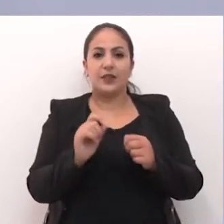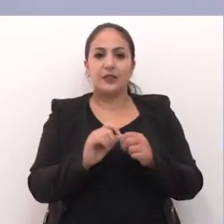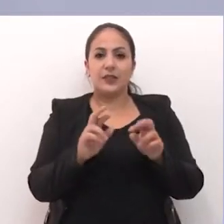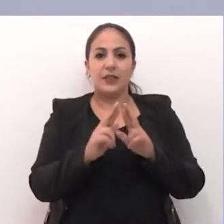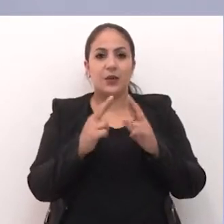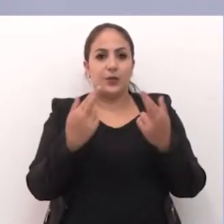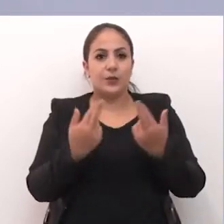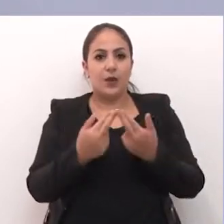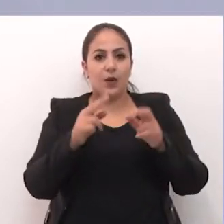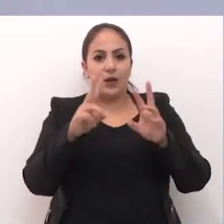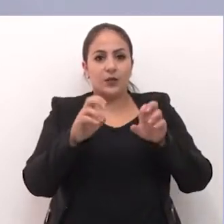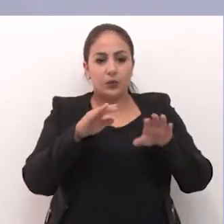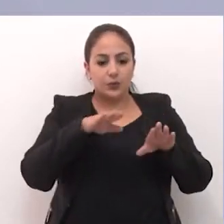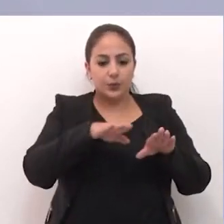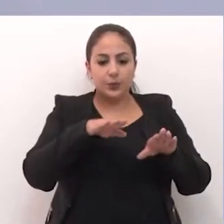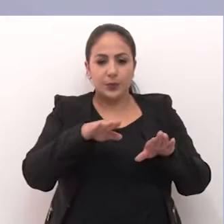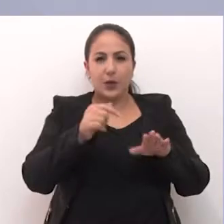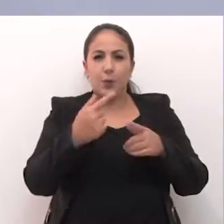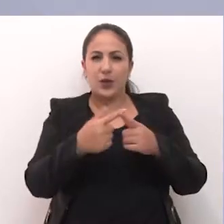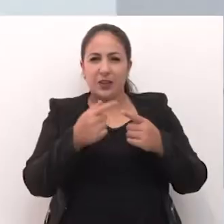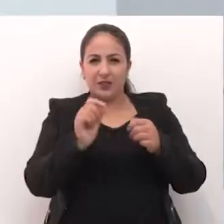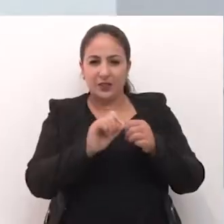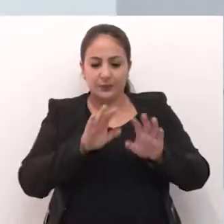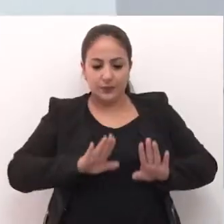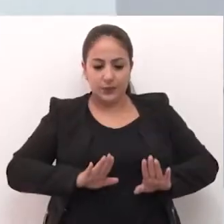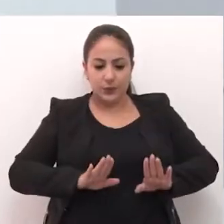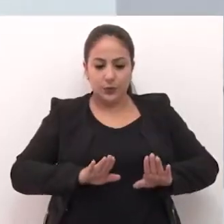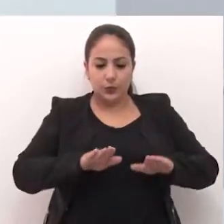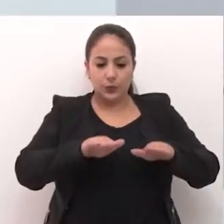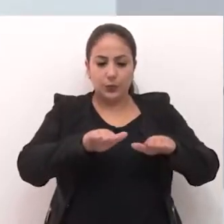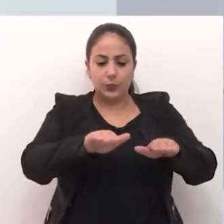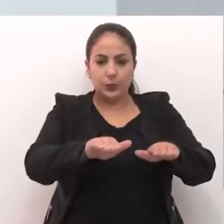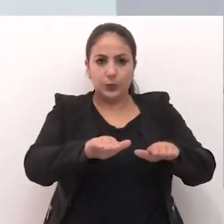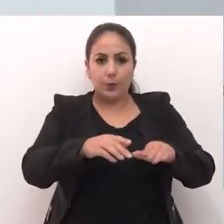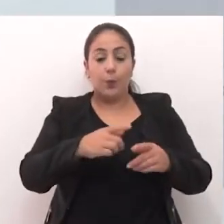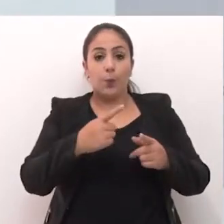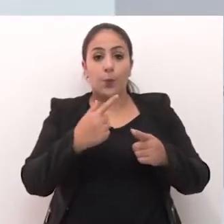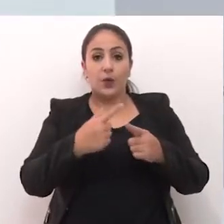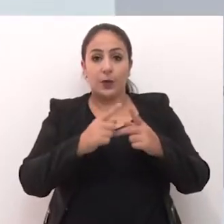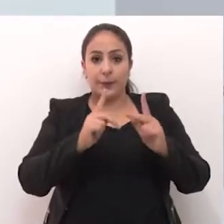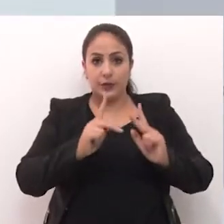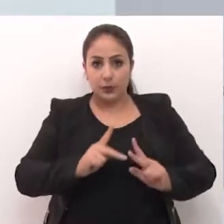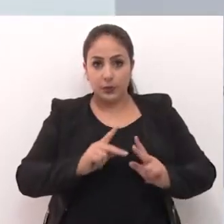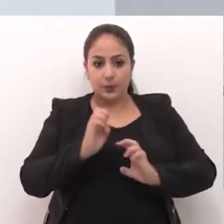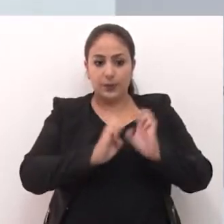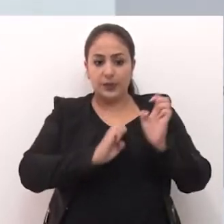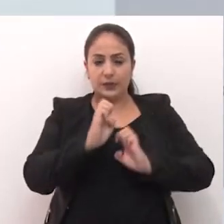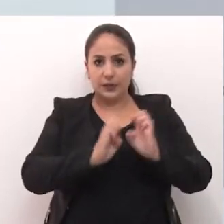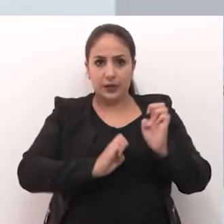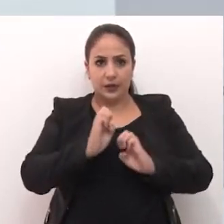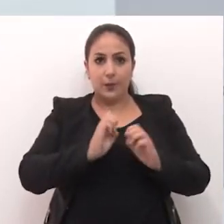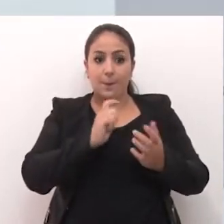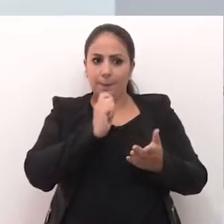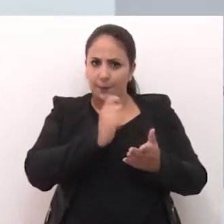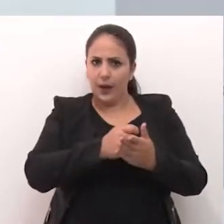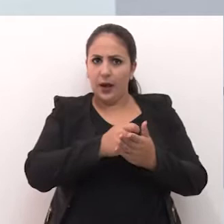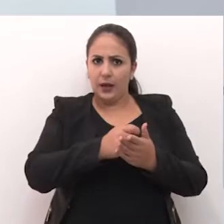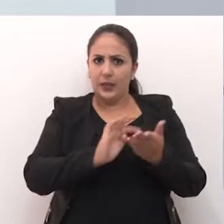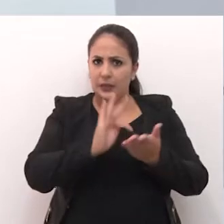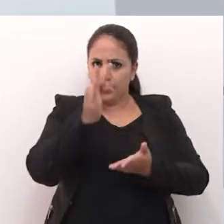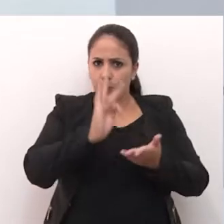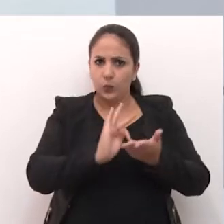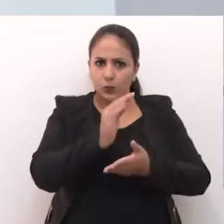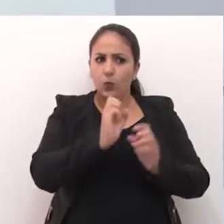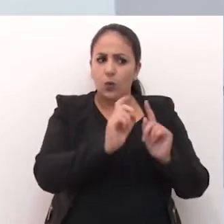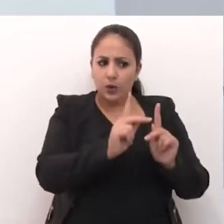sobre estacionamentos com guias rebaixadas. Nós não queremos aqui punir o empresário que já paga uma carga tributária, mas nós temos que respeitar a legislação